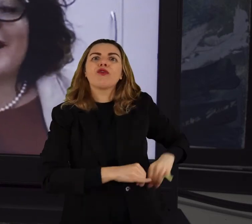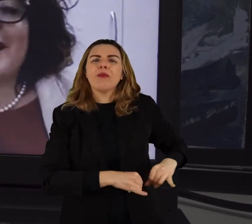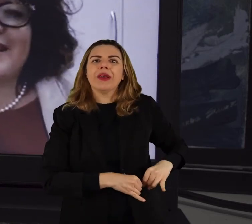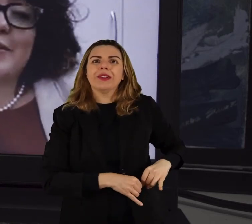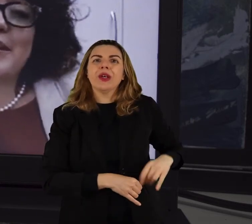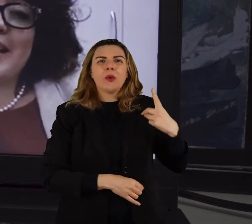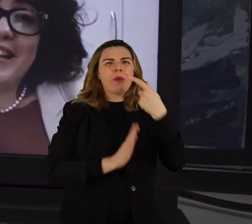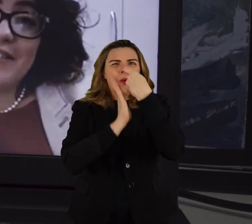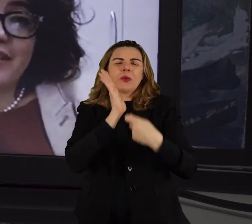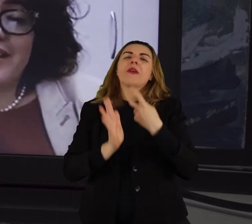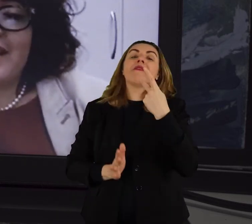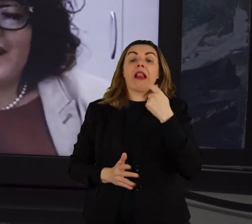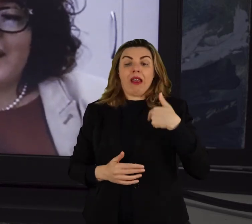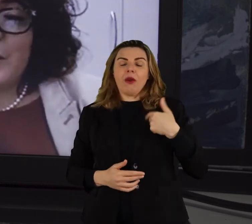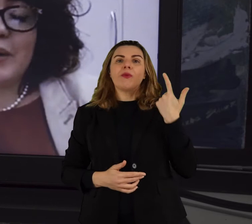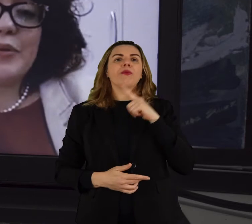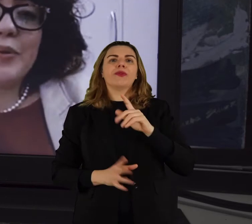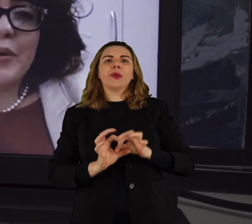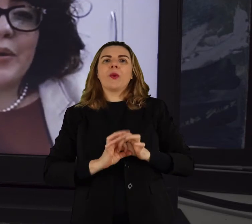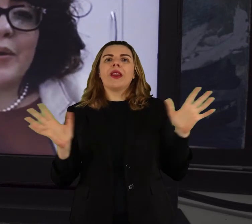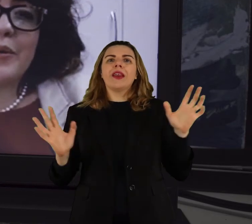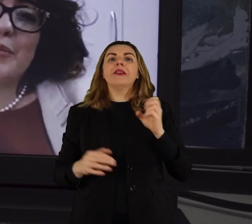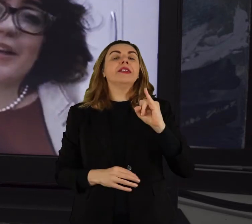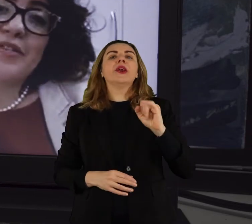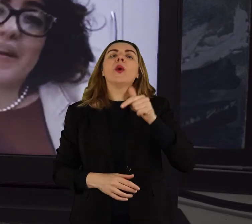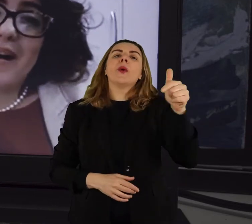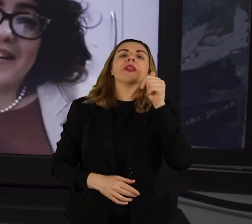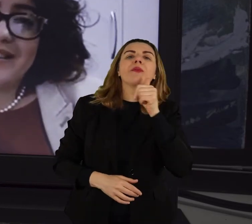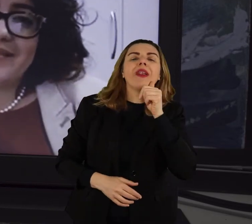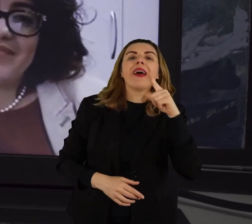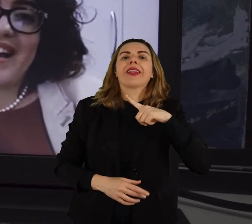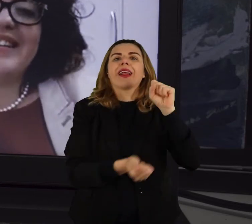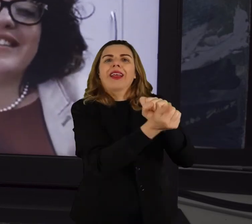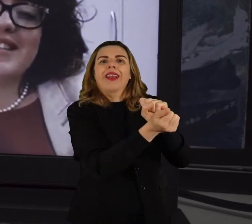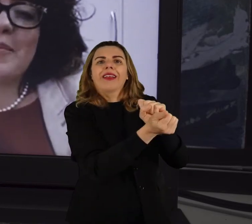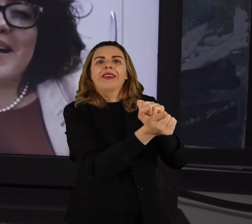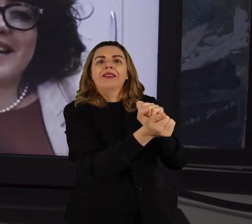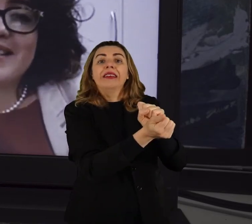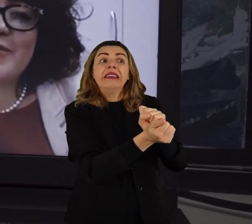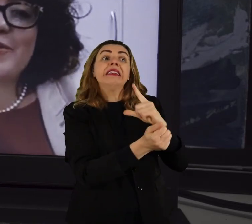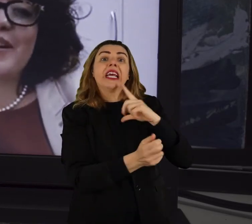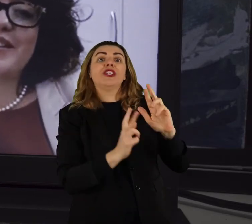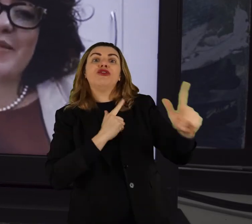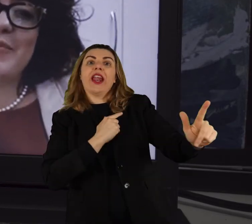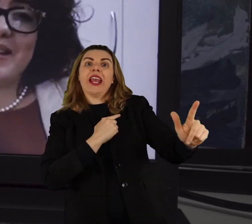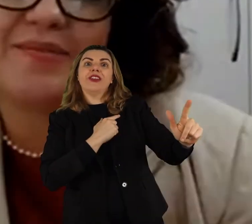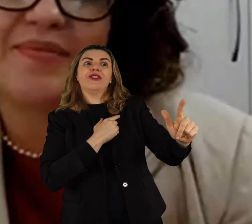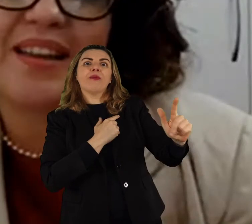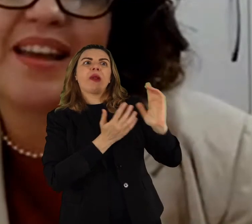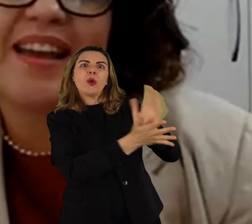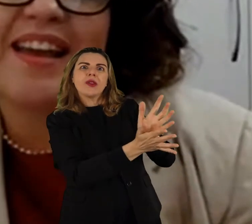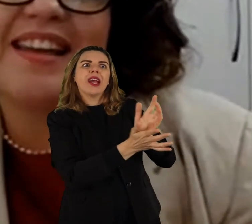que eu não serei livre enquanto outra mulher tiver amarras, ainda que as amarras dela sejam diferentes da